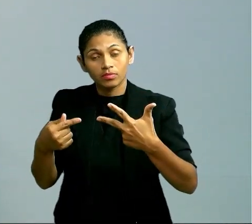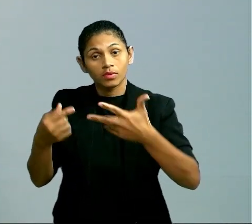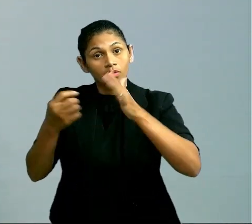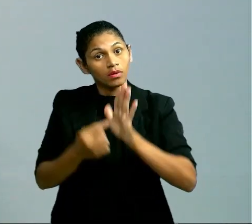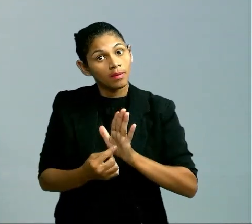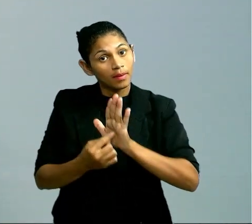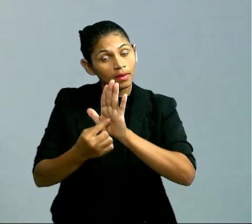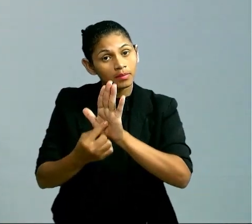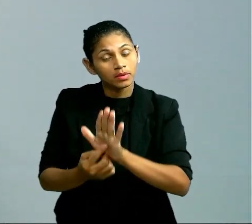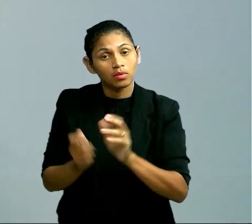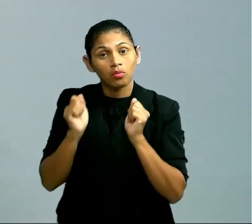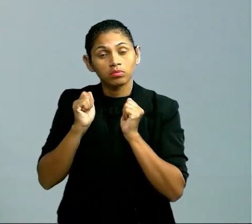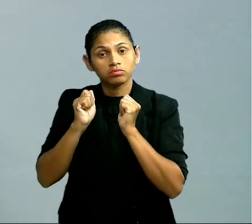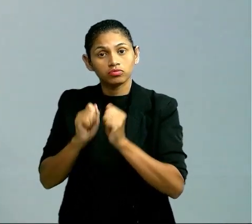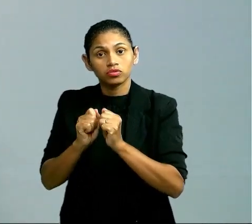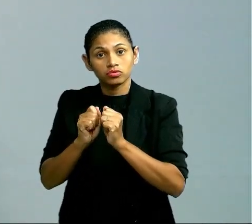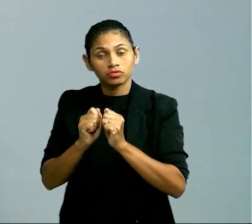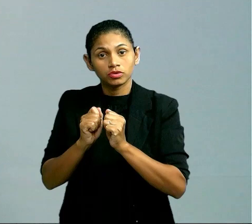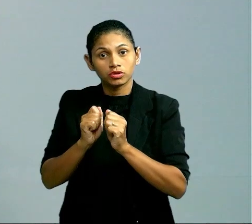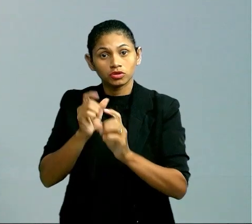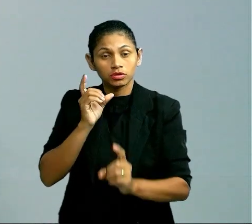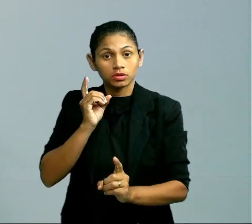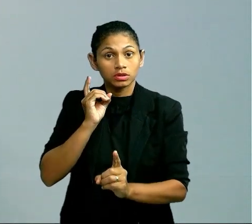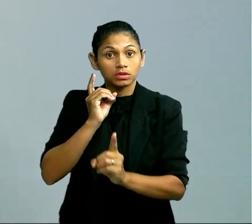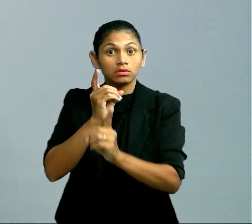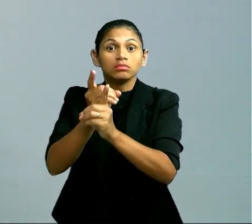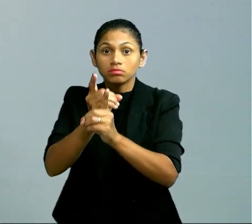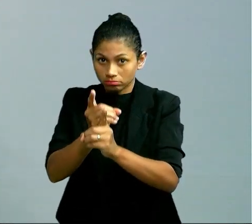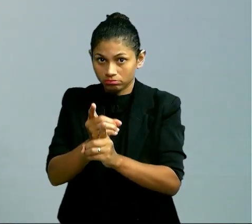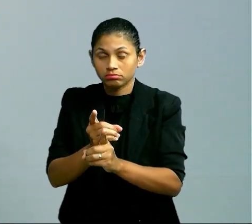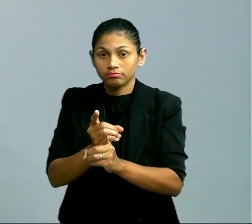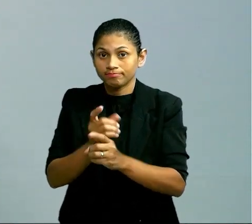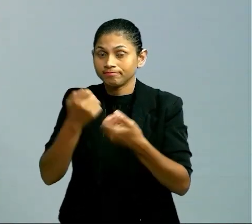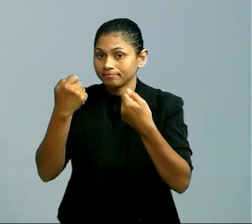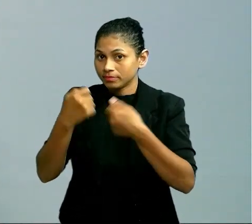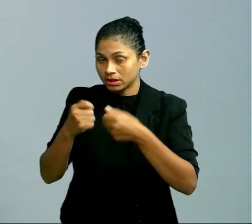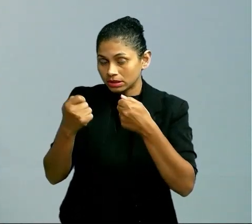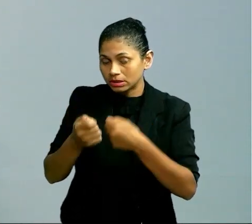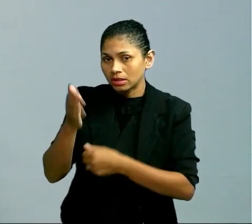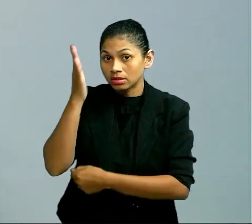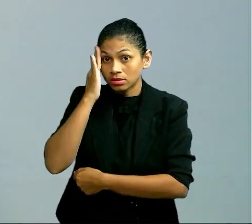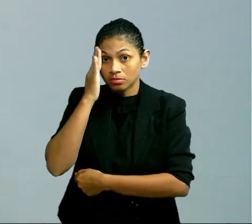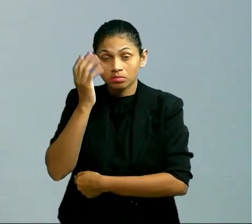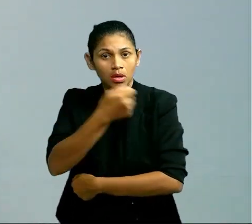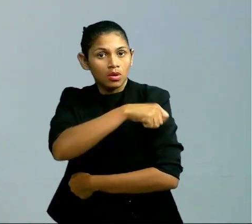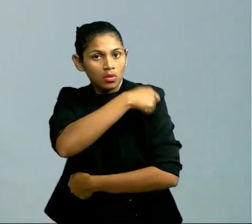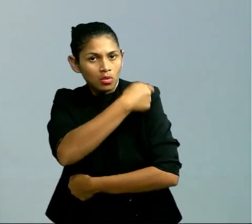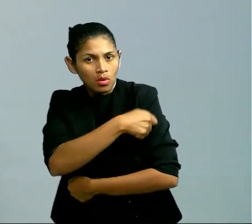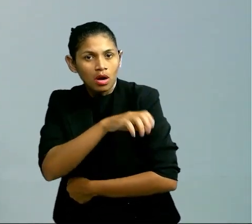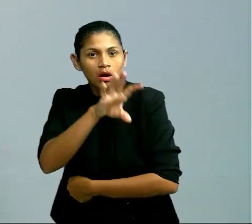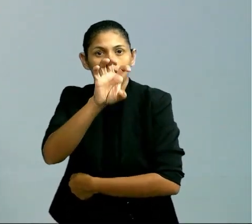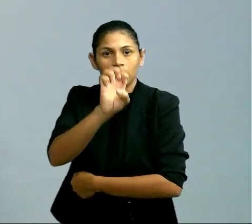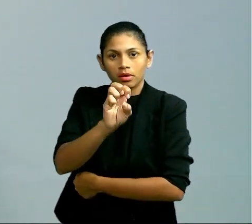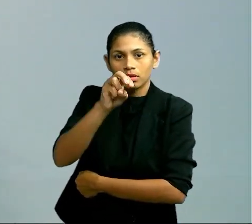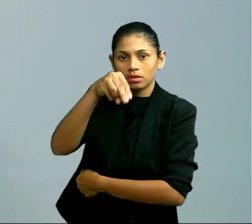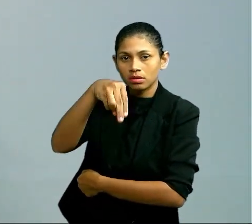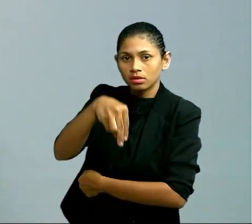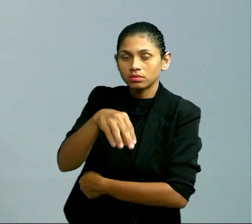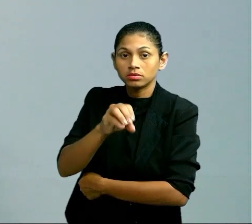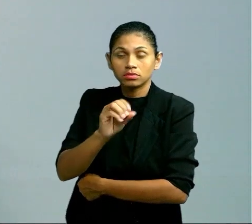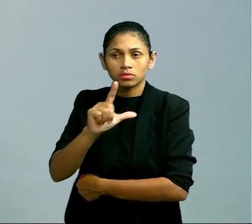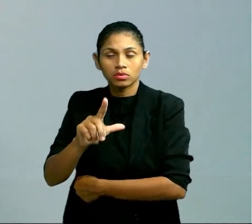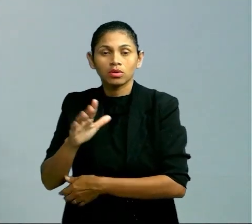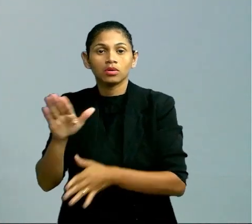é o poder de identificação dessas funções. Então, eu tenho que saber o que é um álcool, o que é um enol e o que é um fenol, tudo bem?